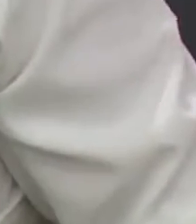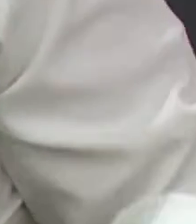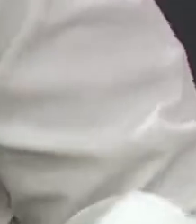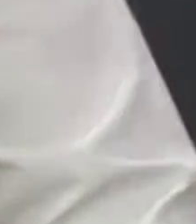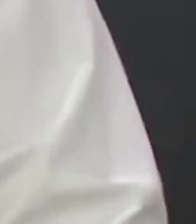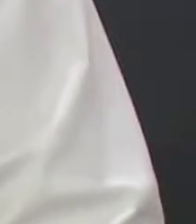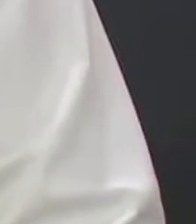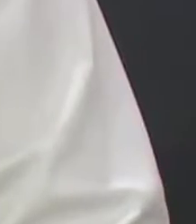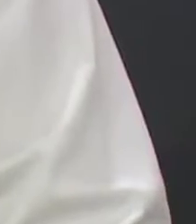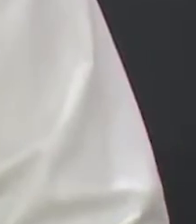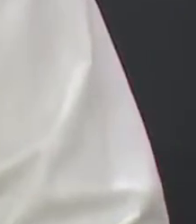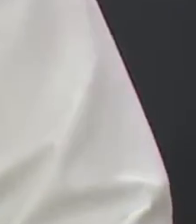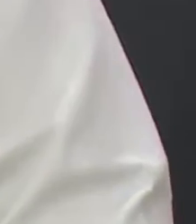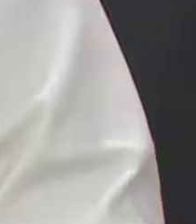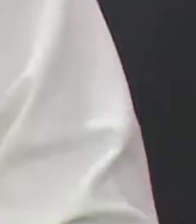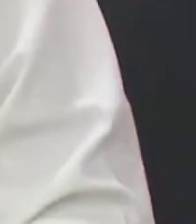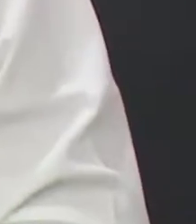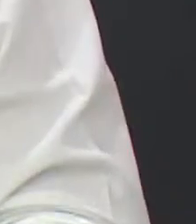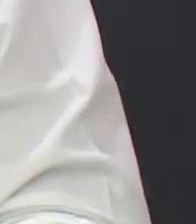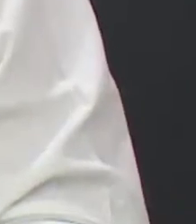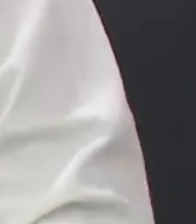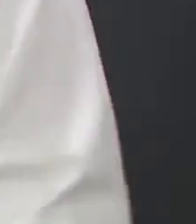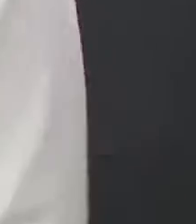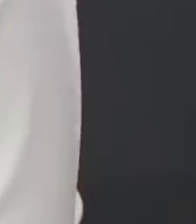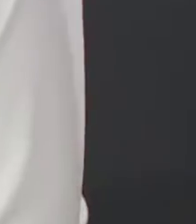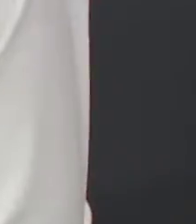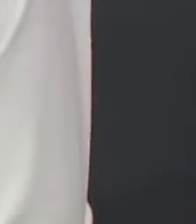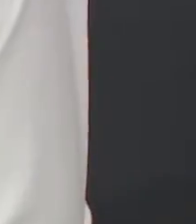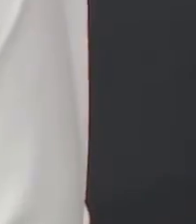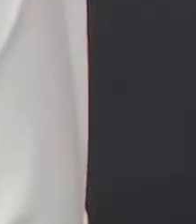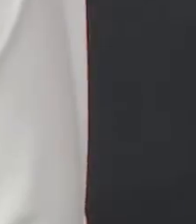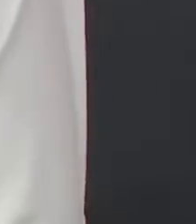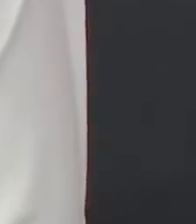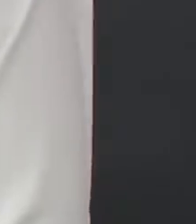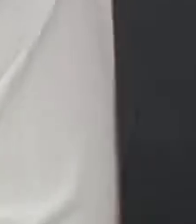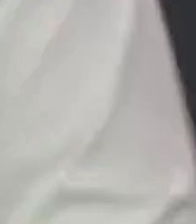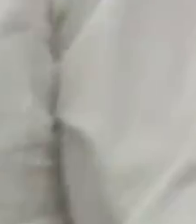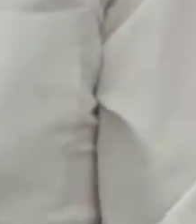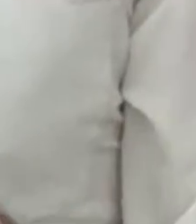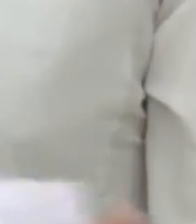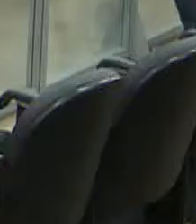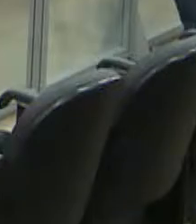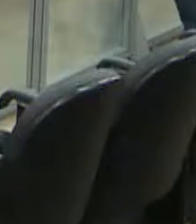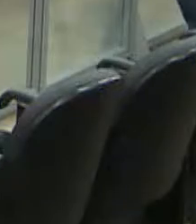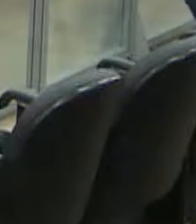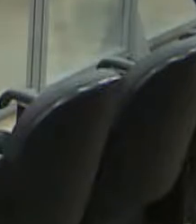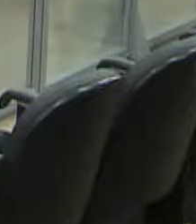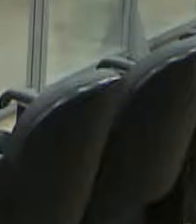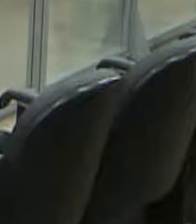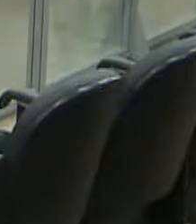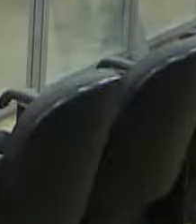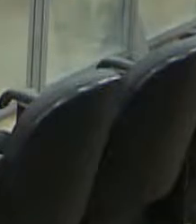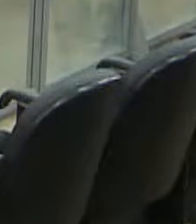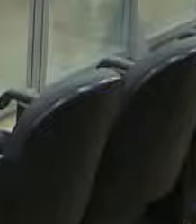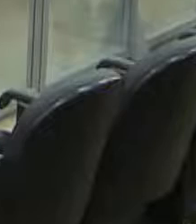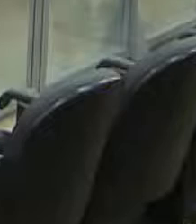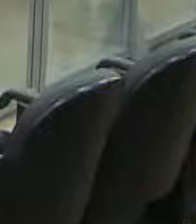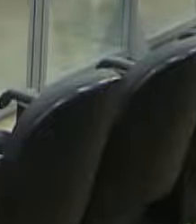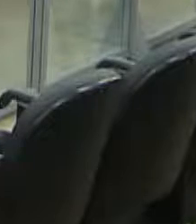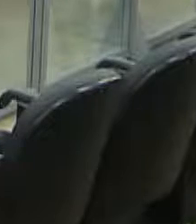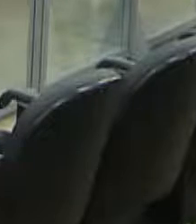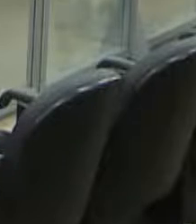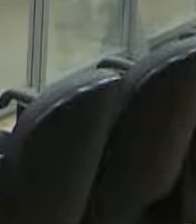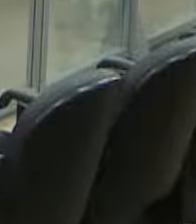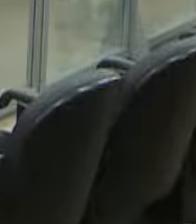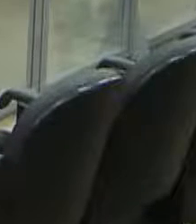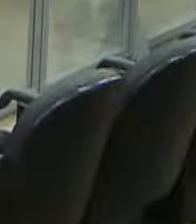favorável tanto na Comissão de Constituição e Justiça, quanto também na Comissão de Finanças. Em discussão, em votação.